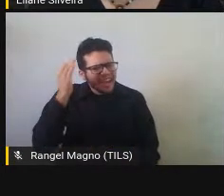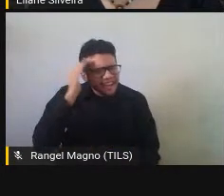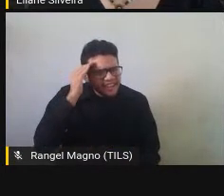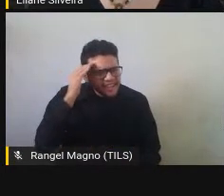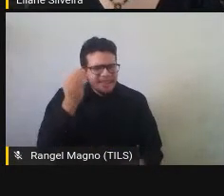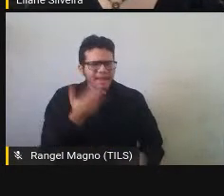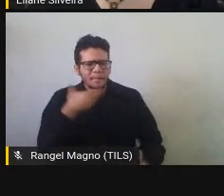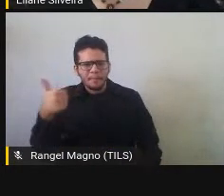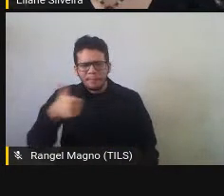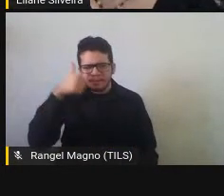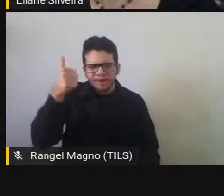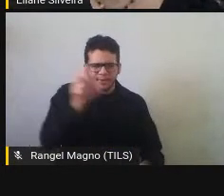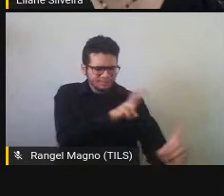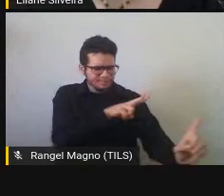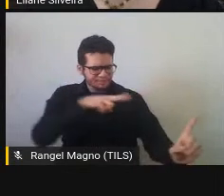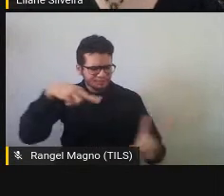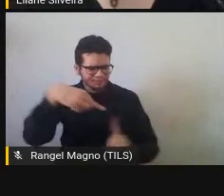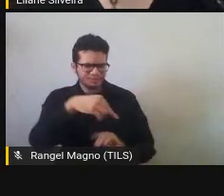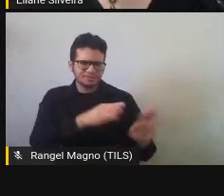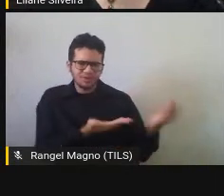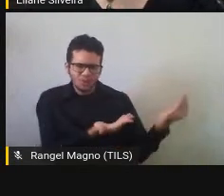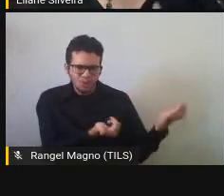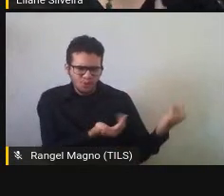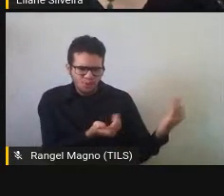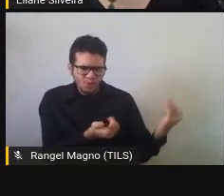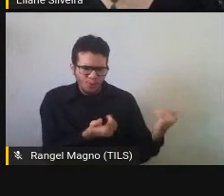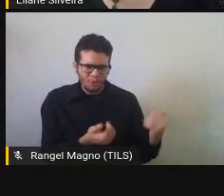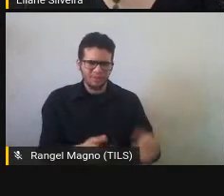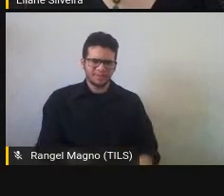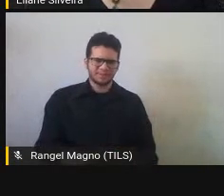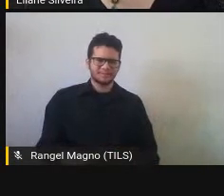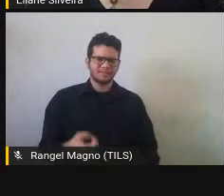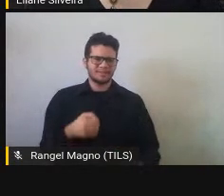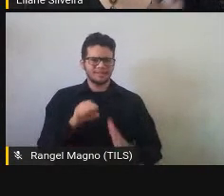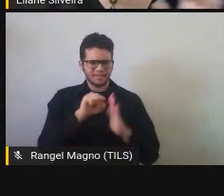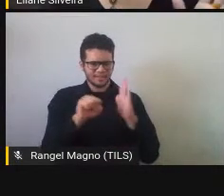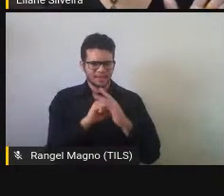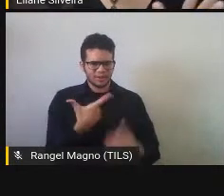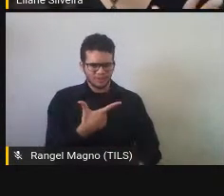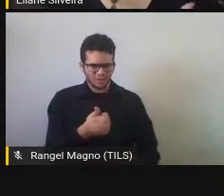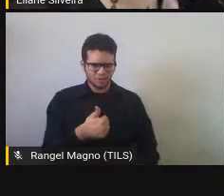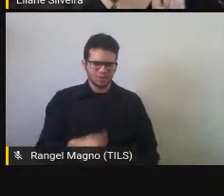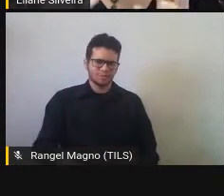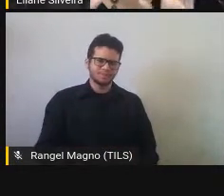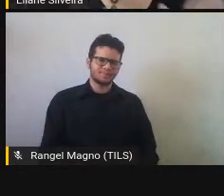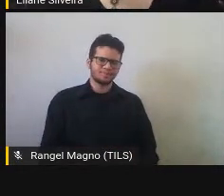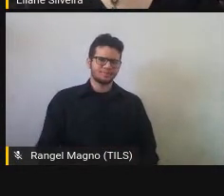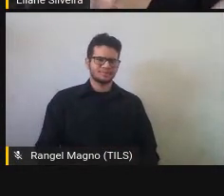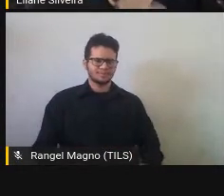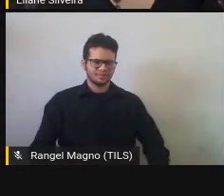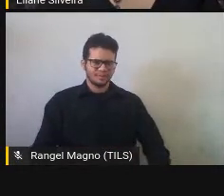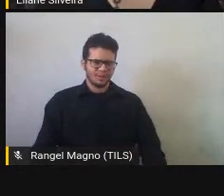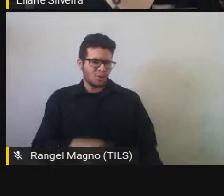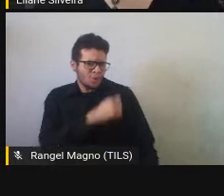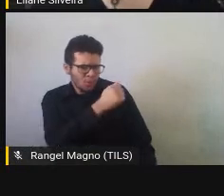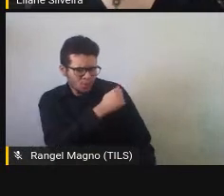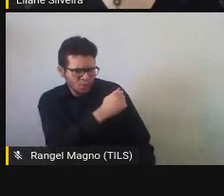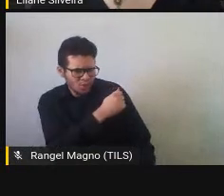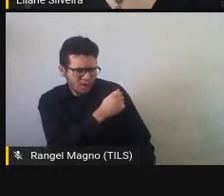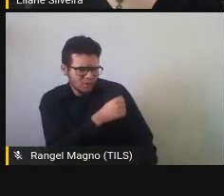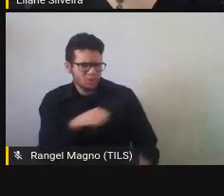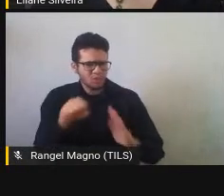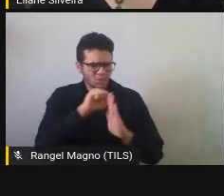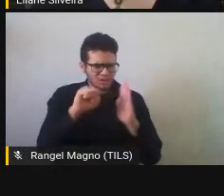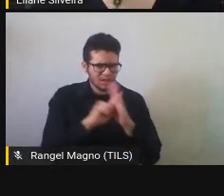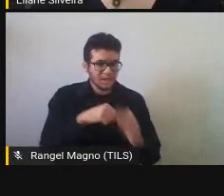19 ele nos diz o seguinte aos alunos de então o Joseph diz aos alunos de então do século 19